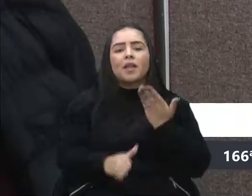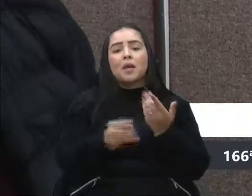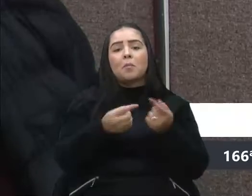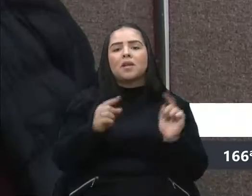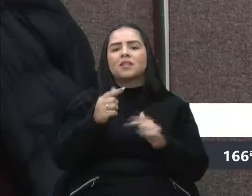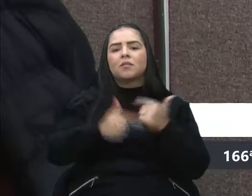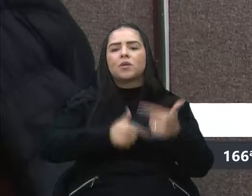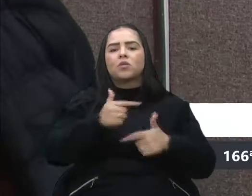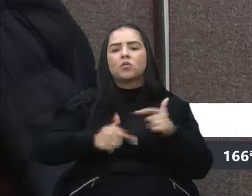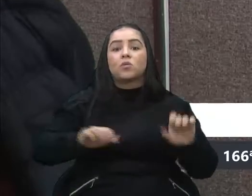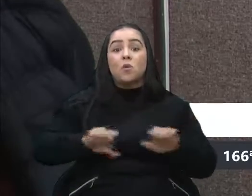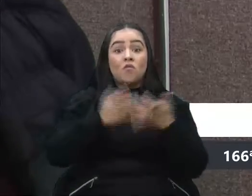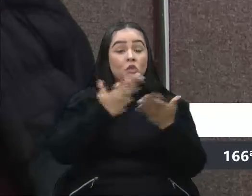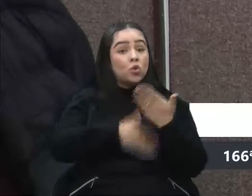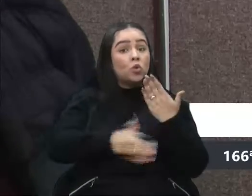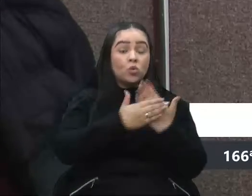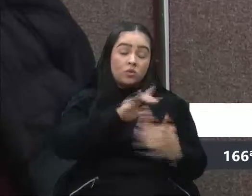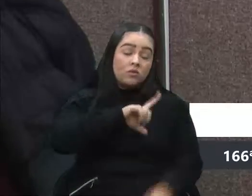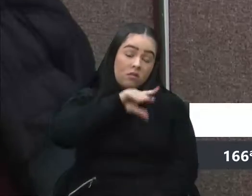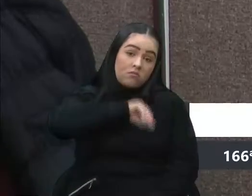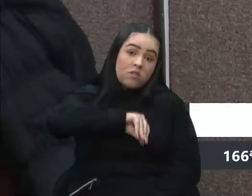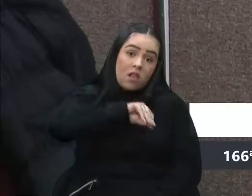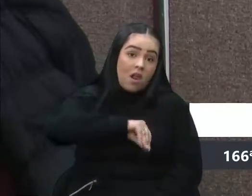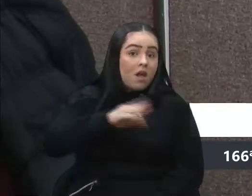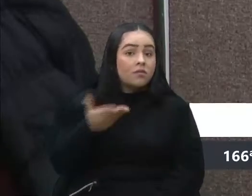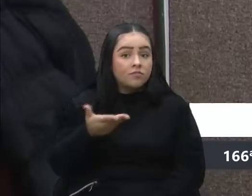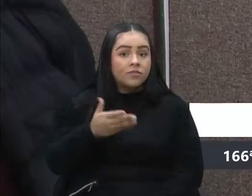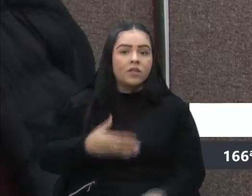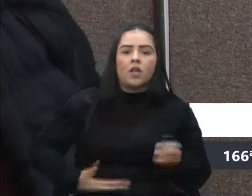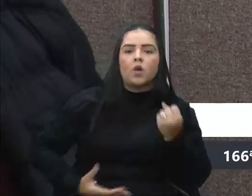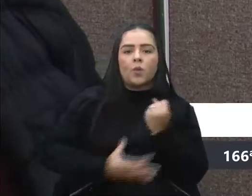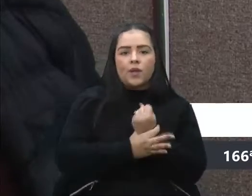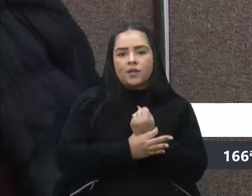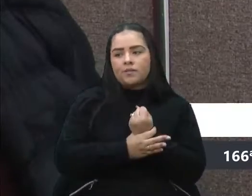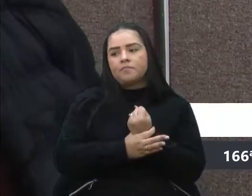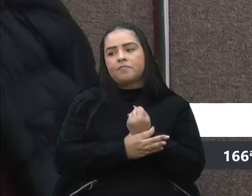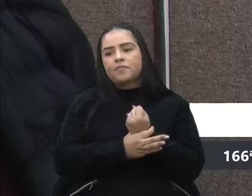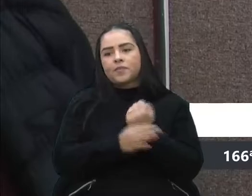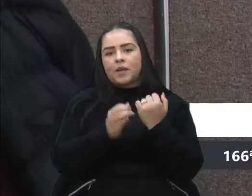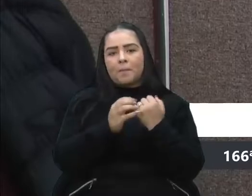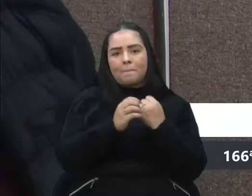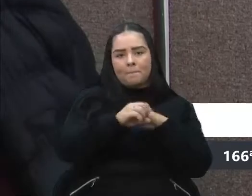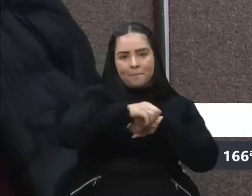todo mundo recebeu. Ou vai receber. Segurança, mídia,